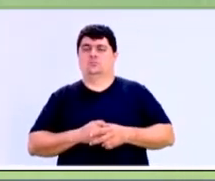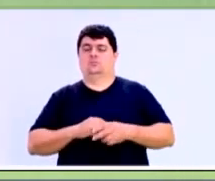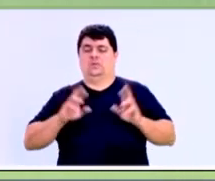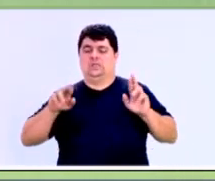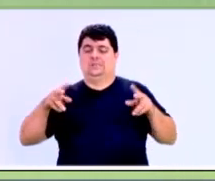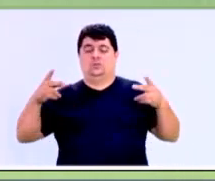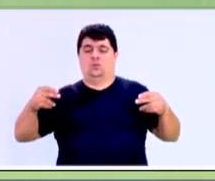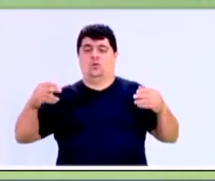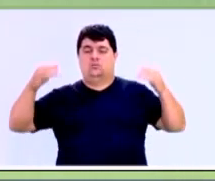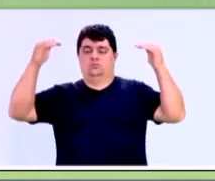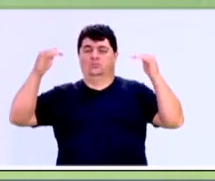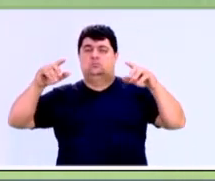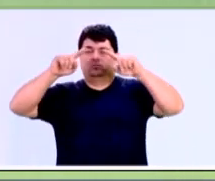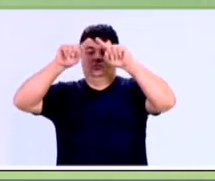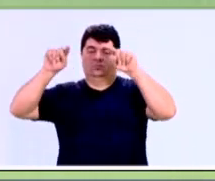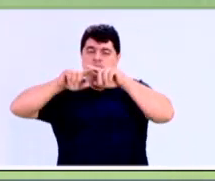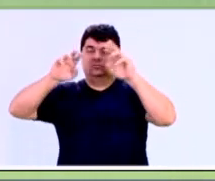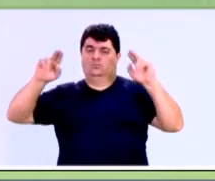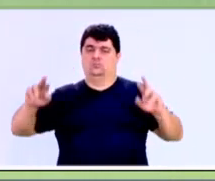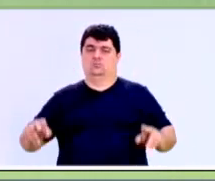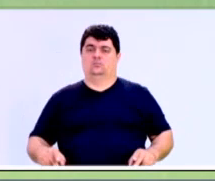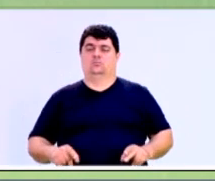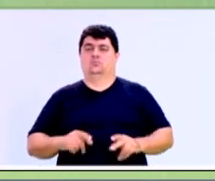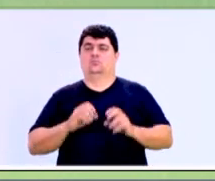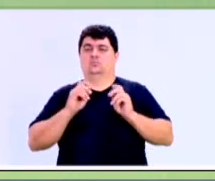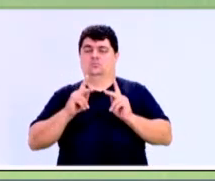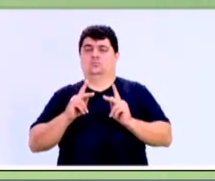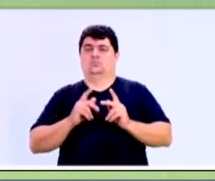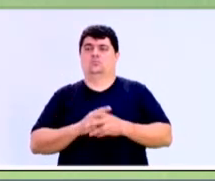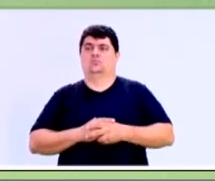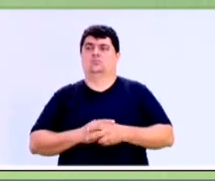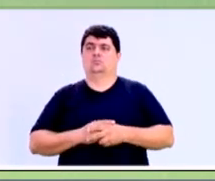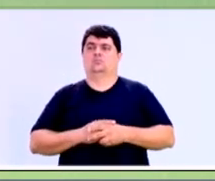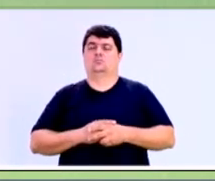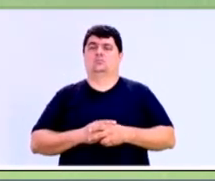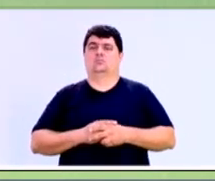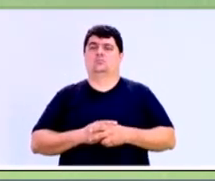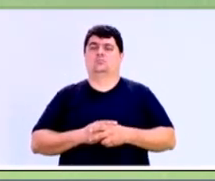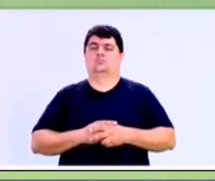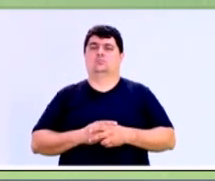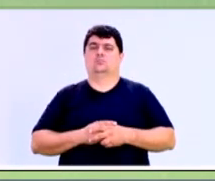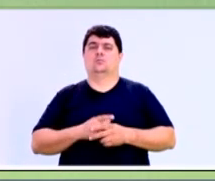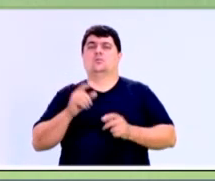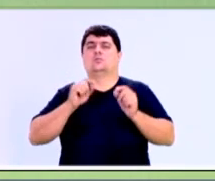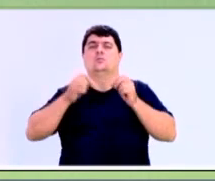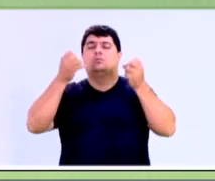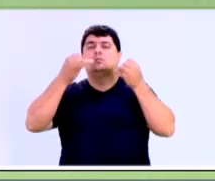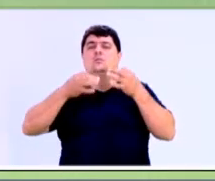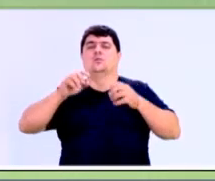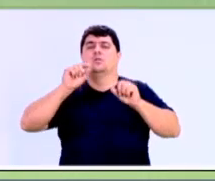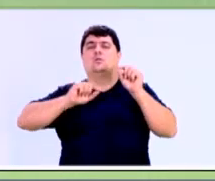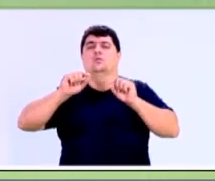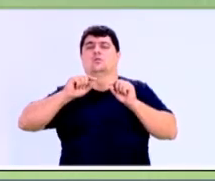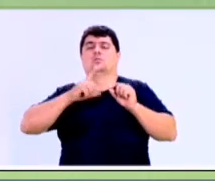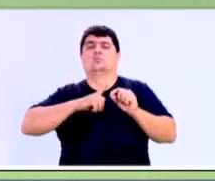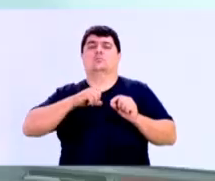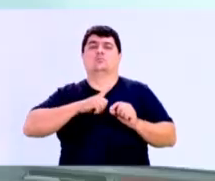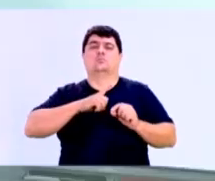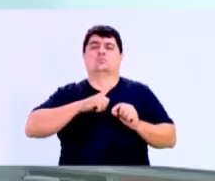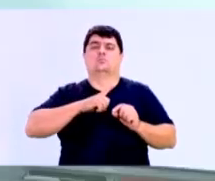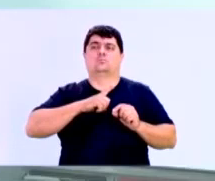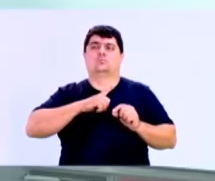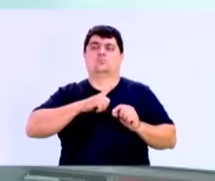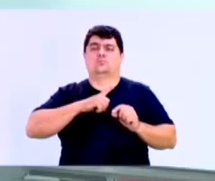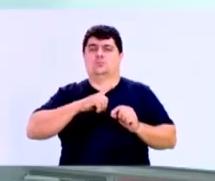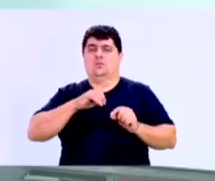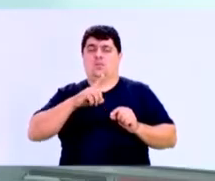7.900 de saldo de tesouraria. Ok? Então, do que a gente está falando aqui? A gente está falando aqui assim, olha,